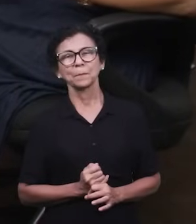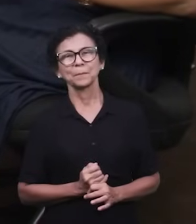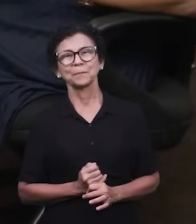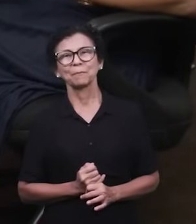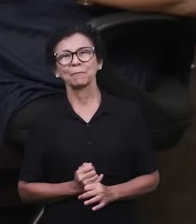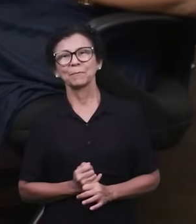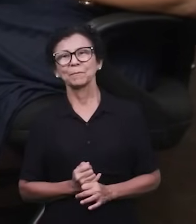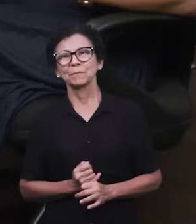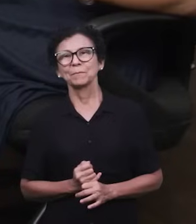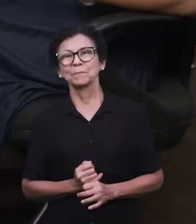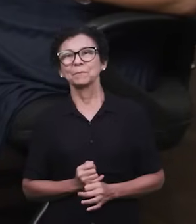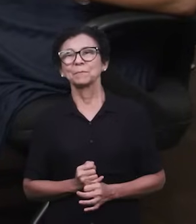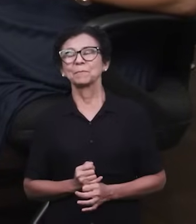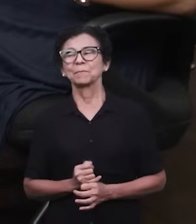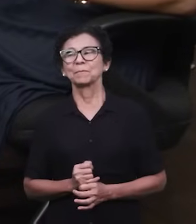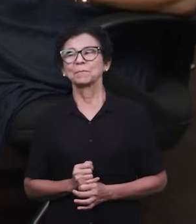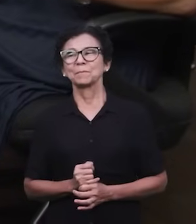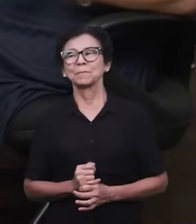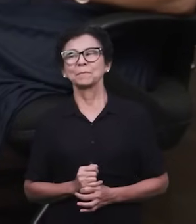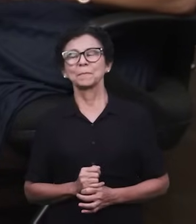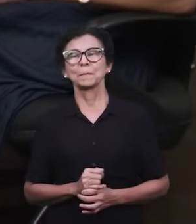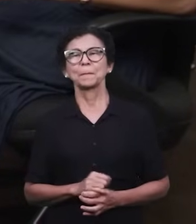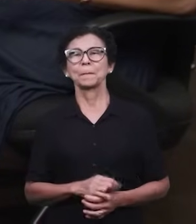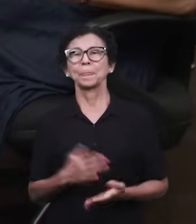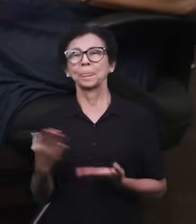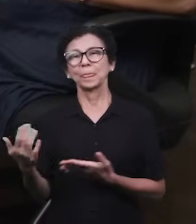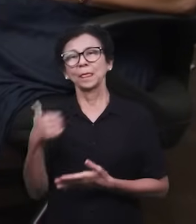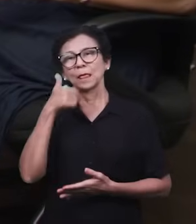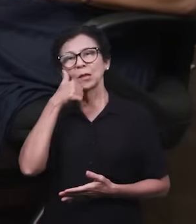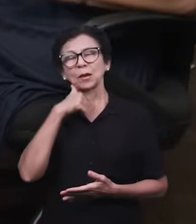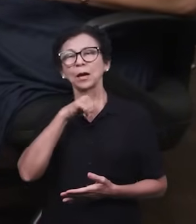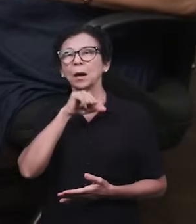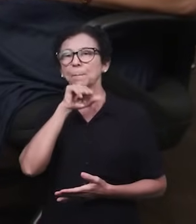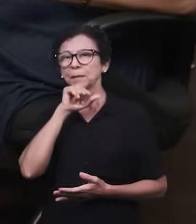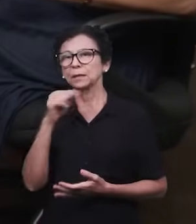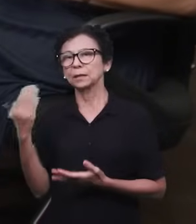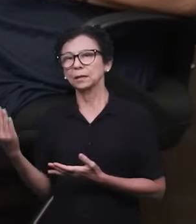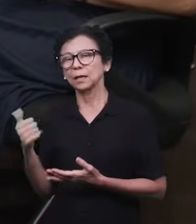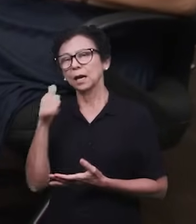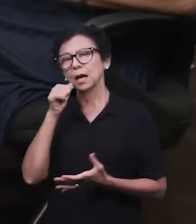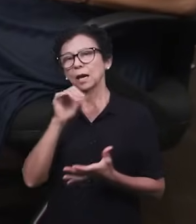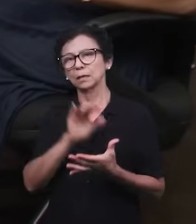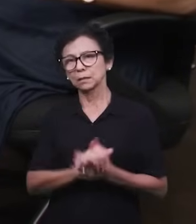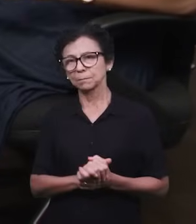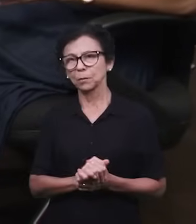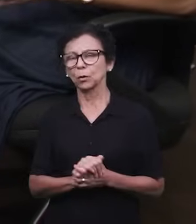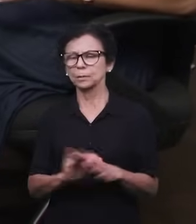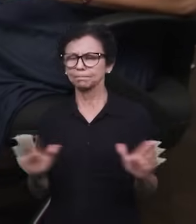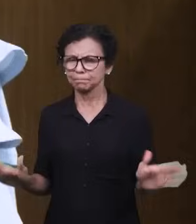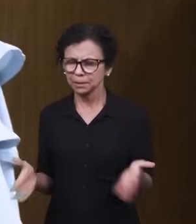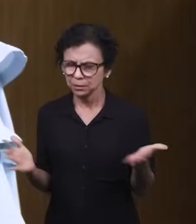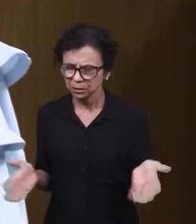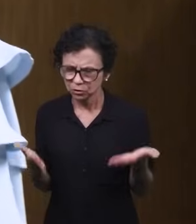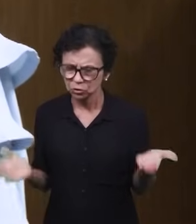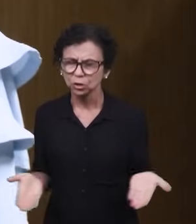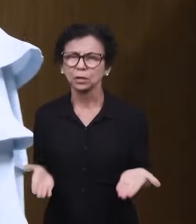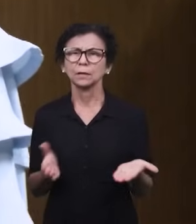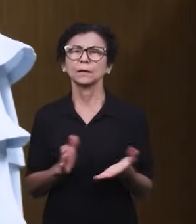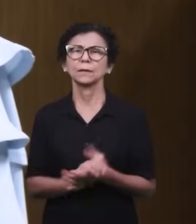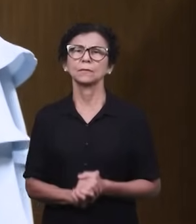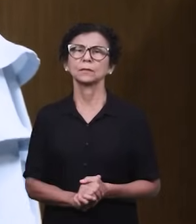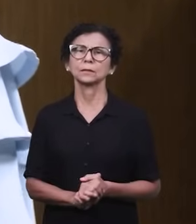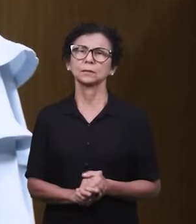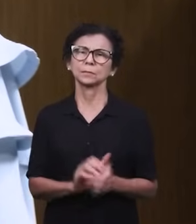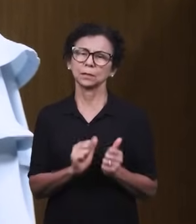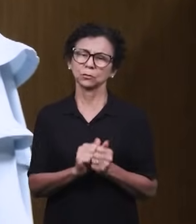que eu queria colocar a Sara para eu poder desenvolver alguma outra atividade naquela meia hora, ir ao supermercado, ir à farmácia, para não